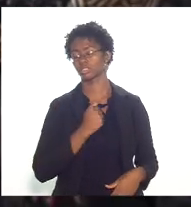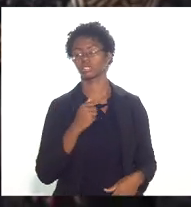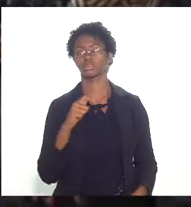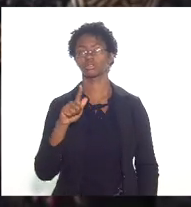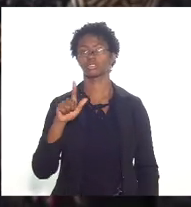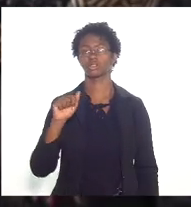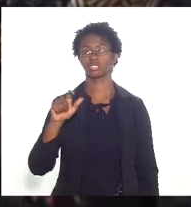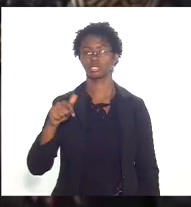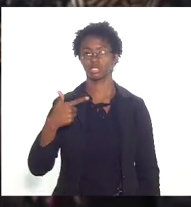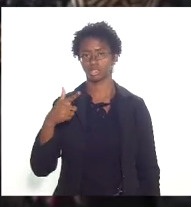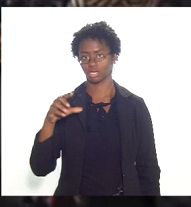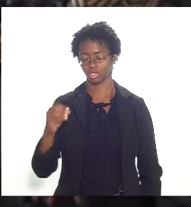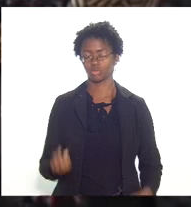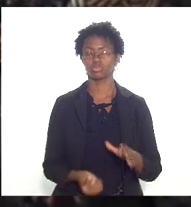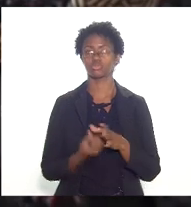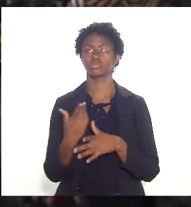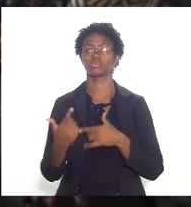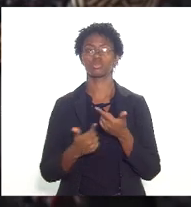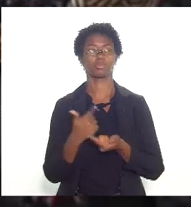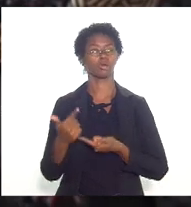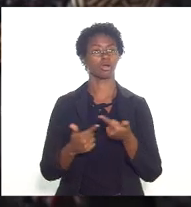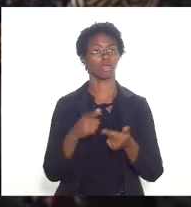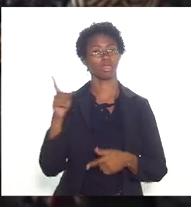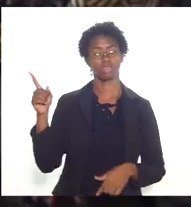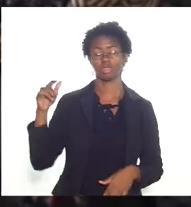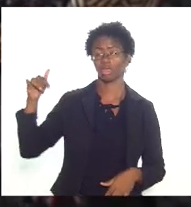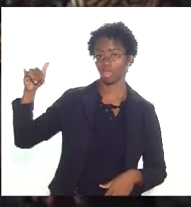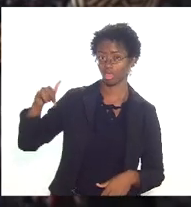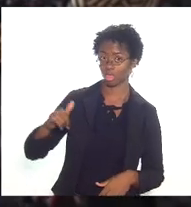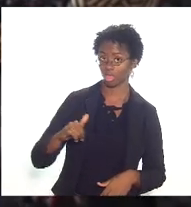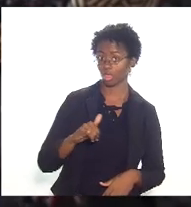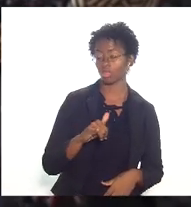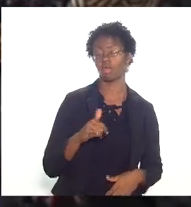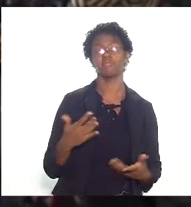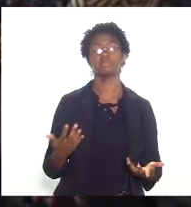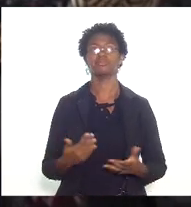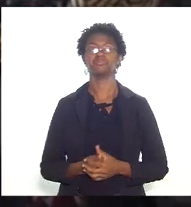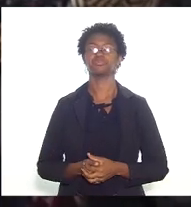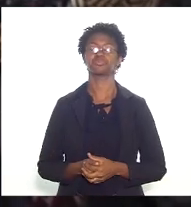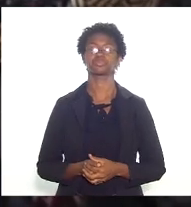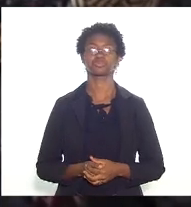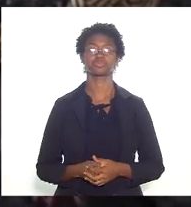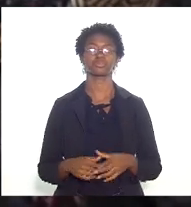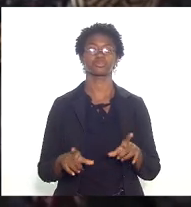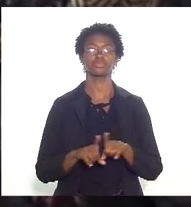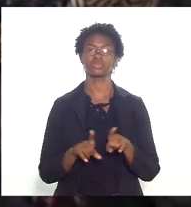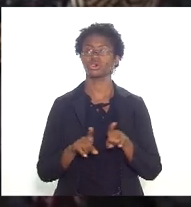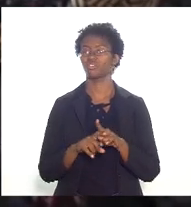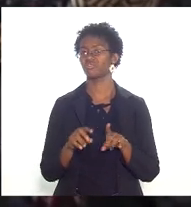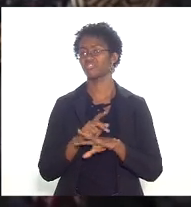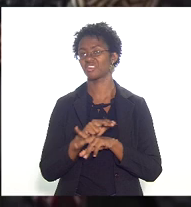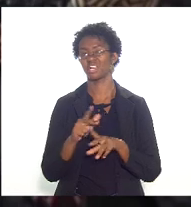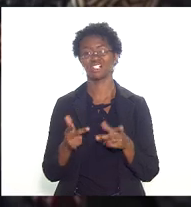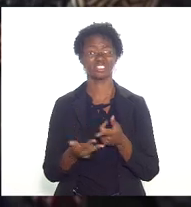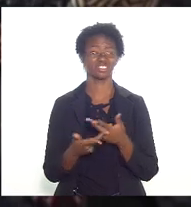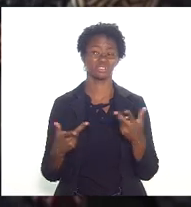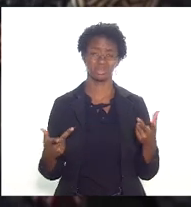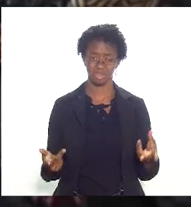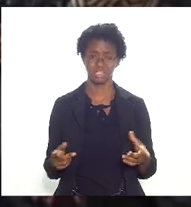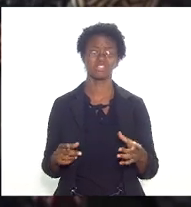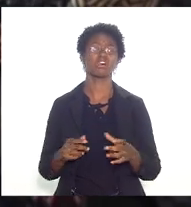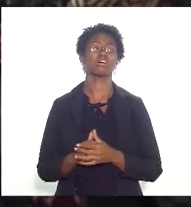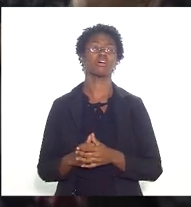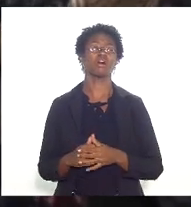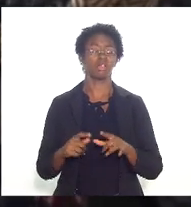gerados muitos empregos naquela região aqui aeroporto São gerados diversos negócios foram investidos não